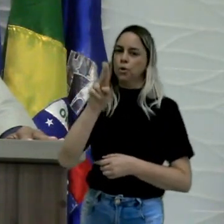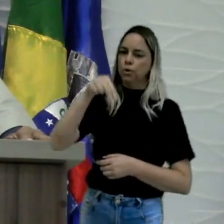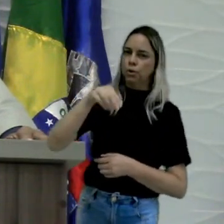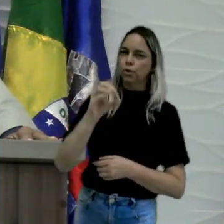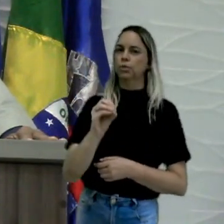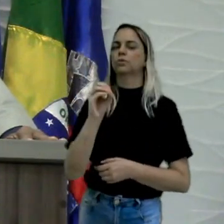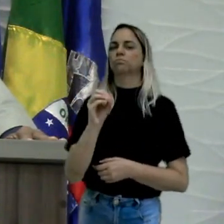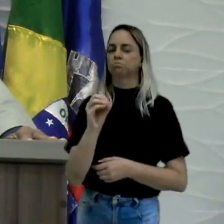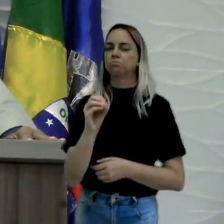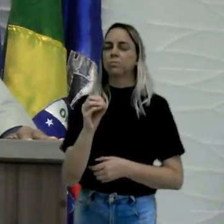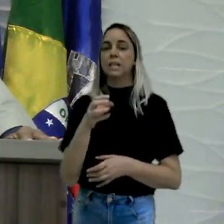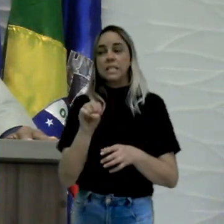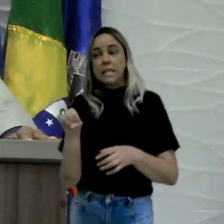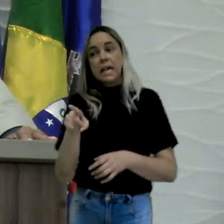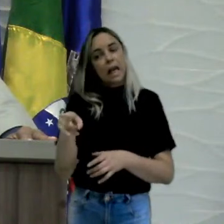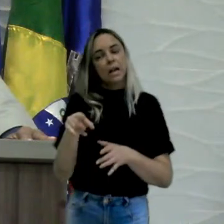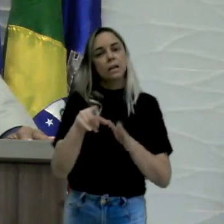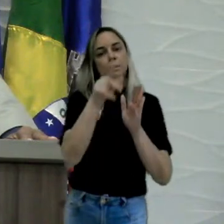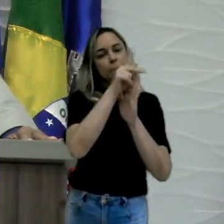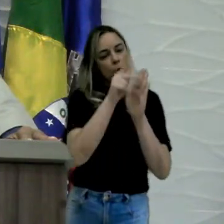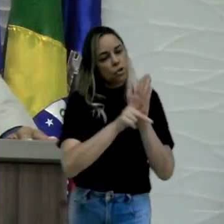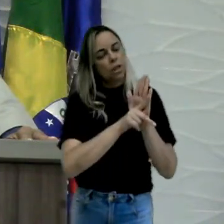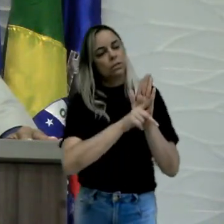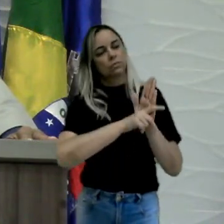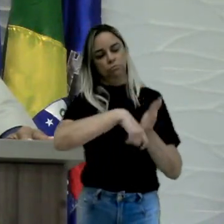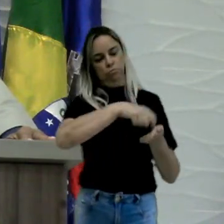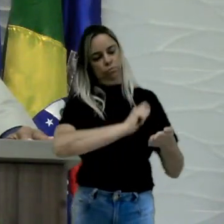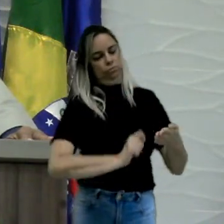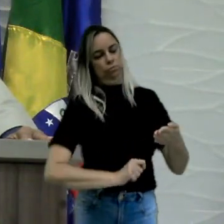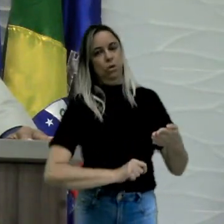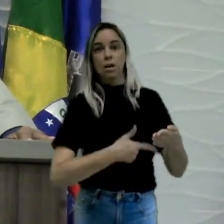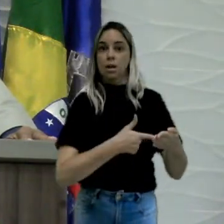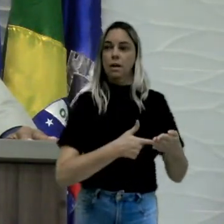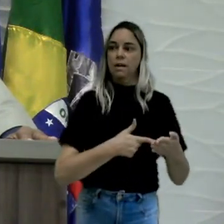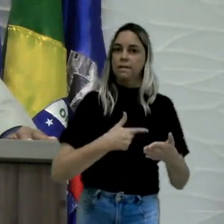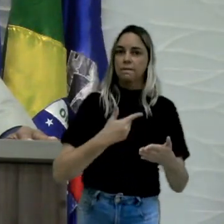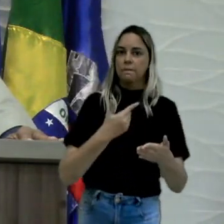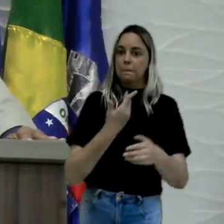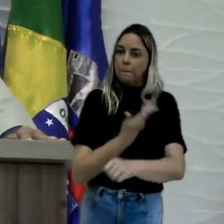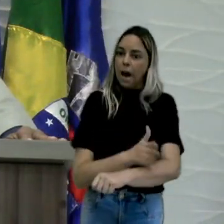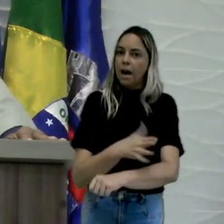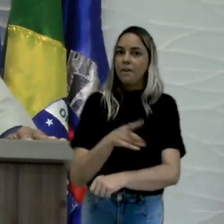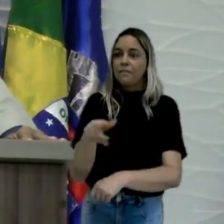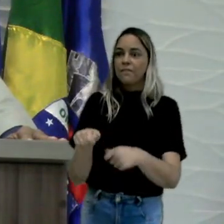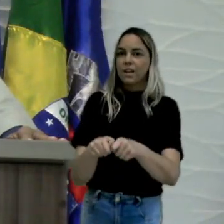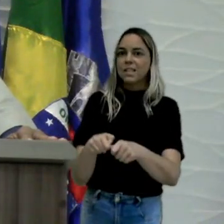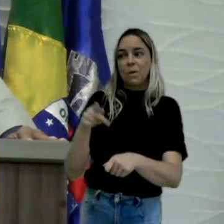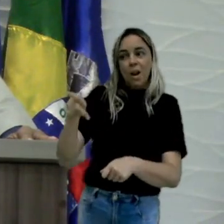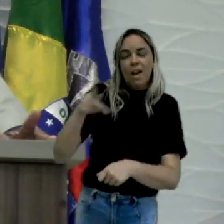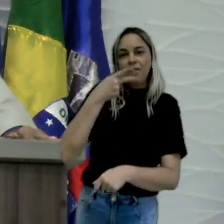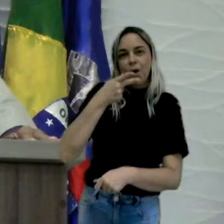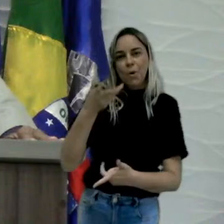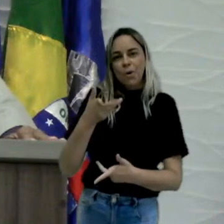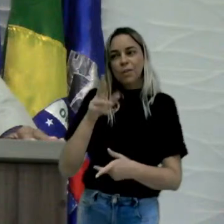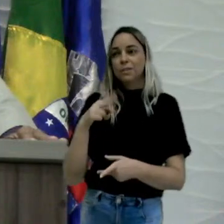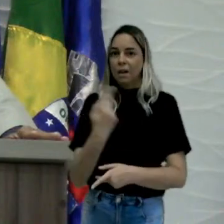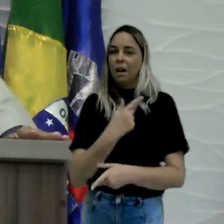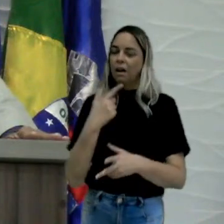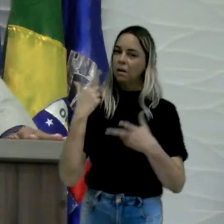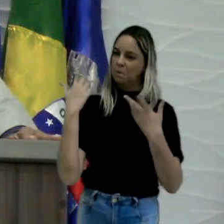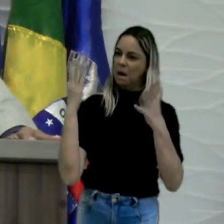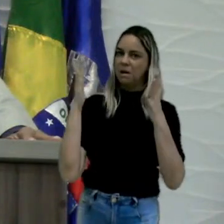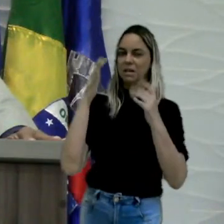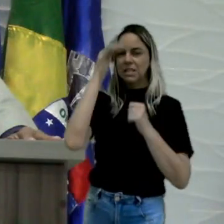os projetos dele, se ele põe em pau, fazer o que ele disse, nós vamos estar de parabéns, São Bento do Una. Porque eu fui